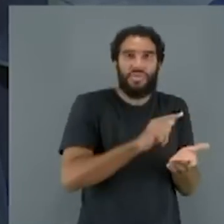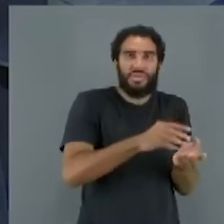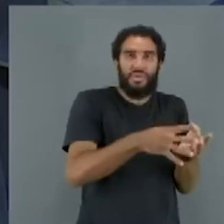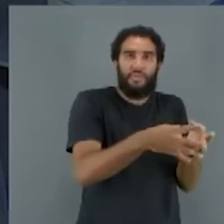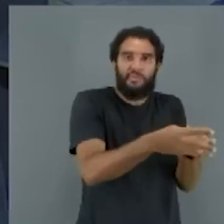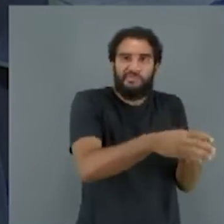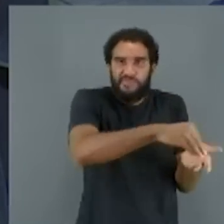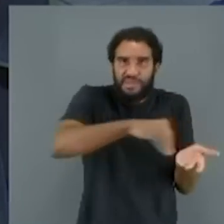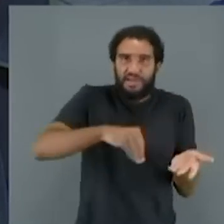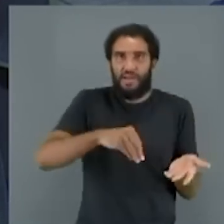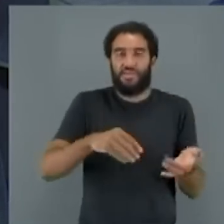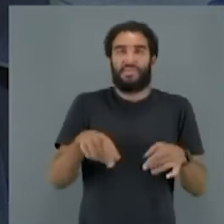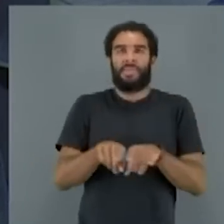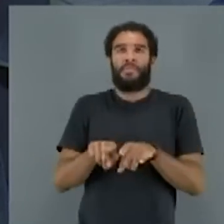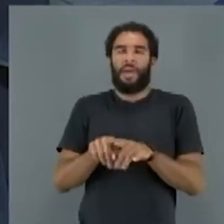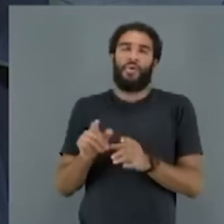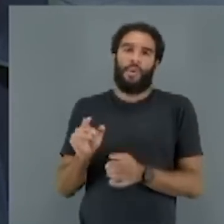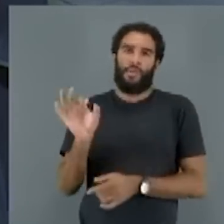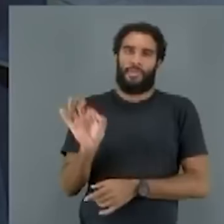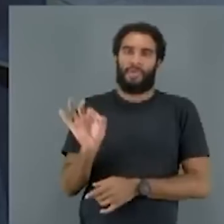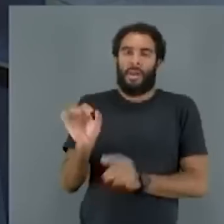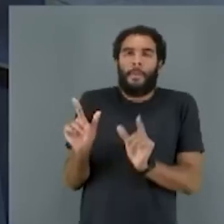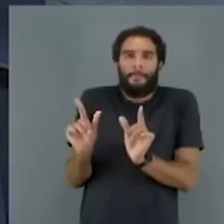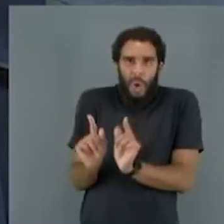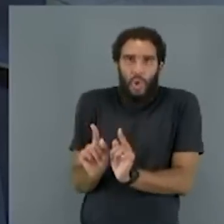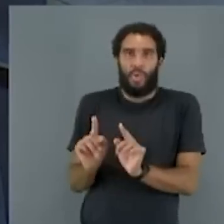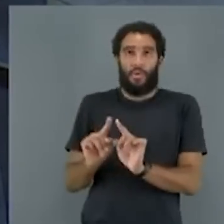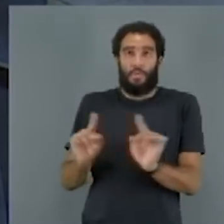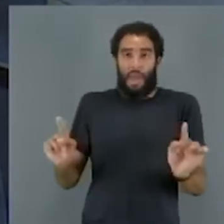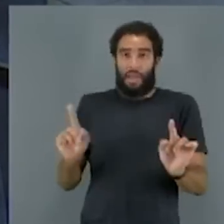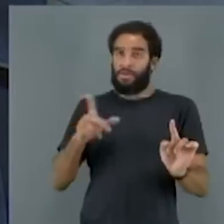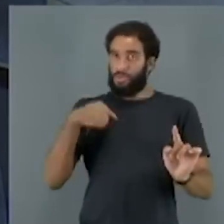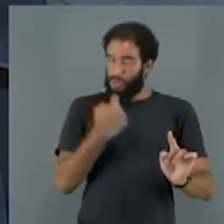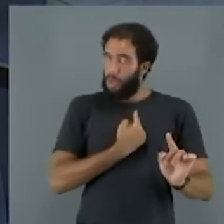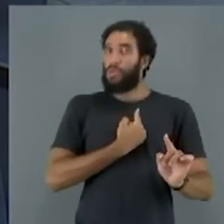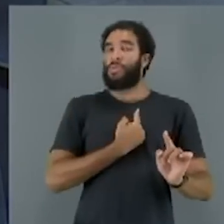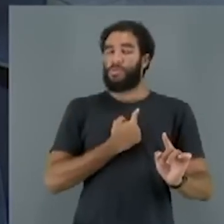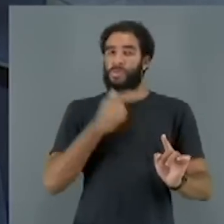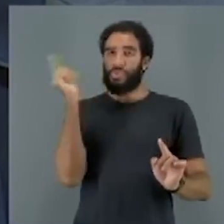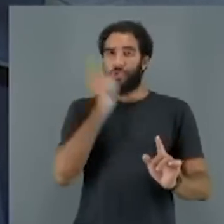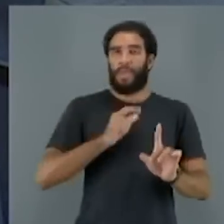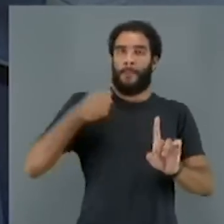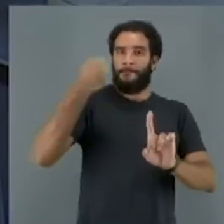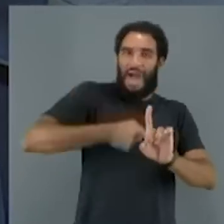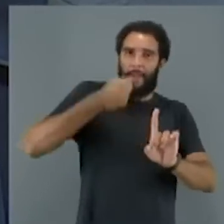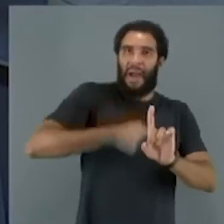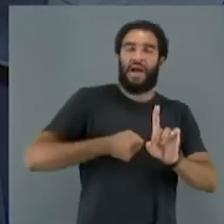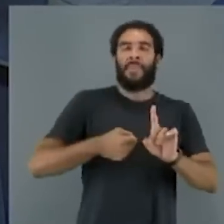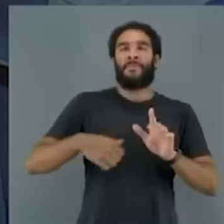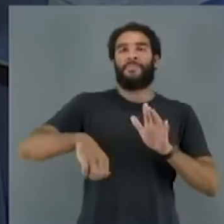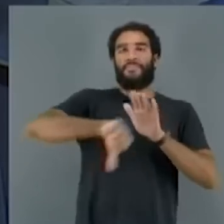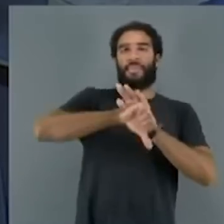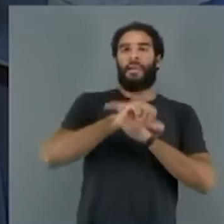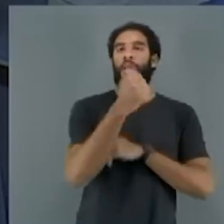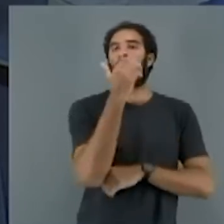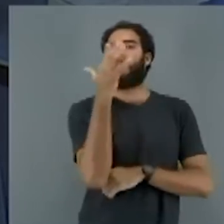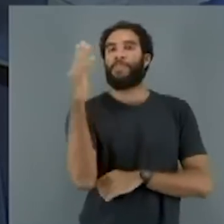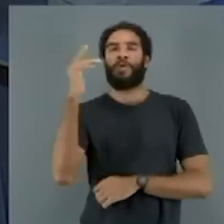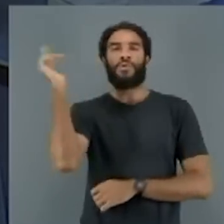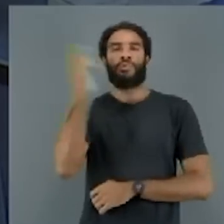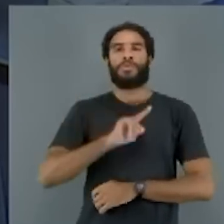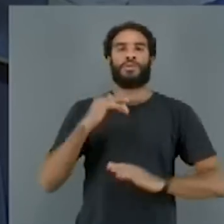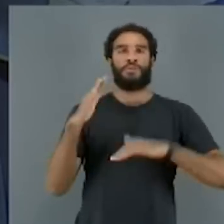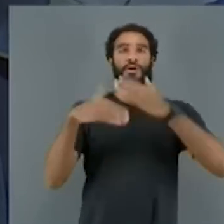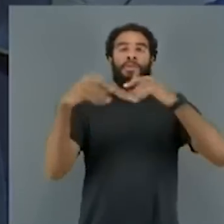efetivo policial no Brasil, fomos a instituição que nos últimos anos mais combateu os crimes ambientais. A instituição que